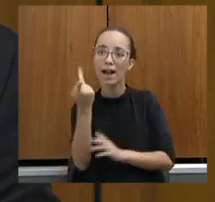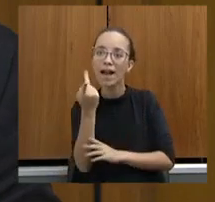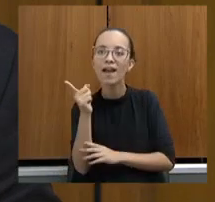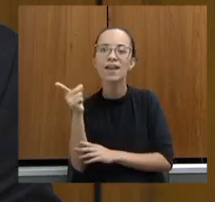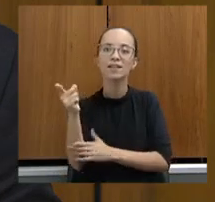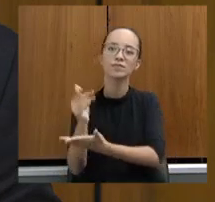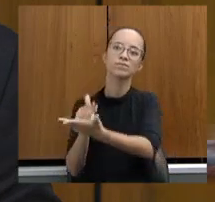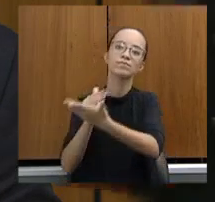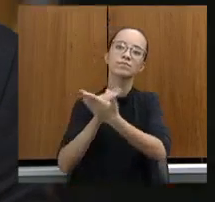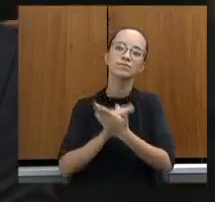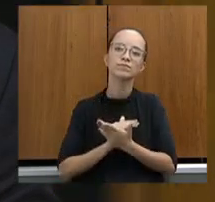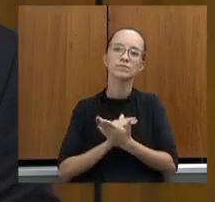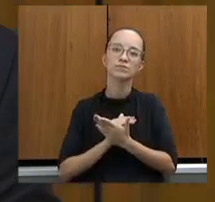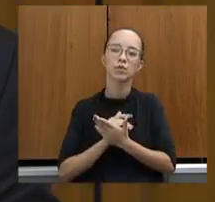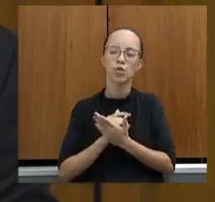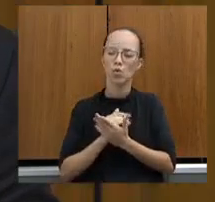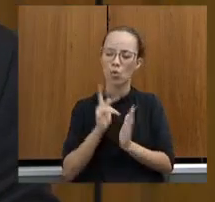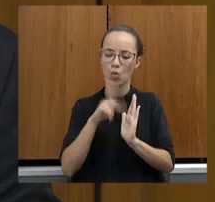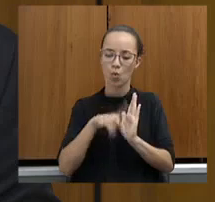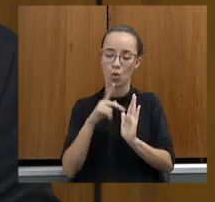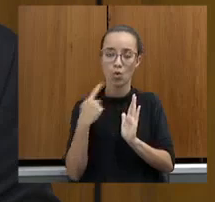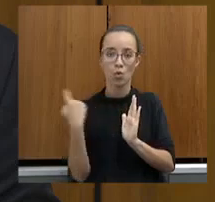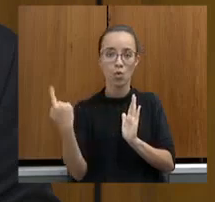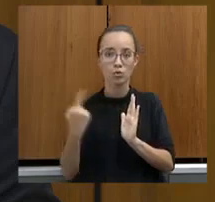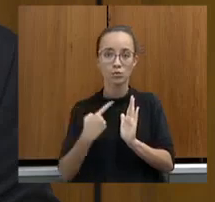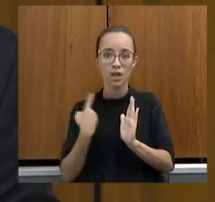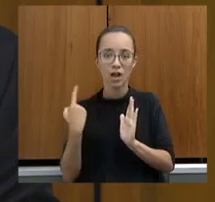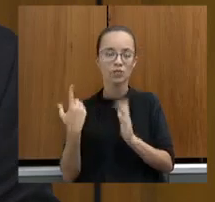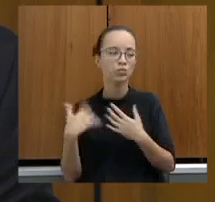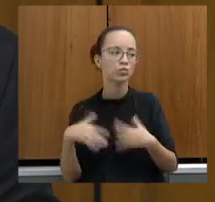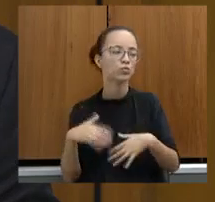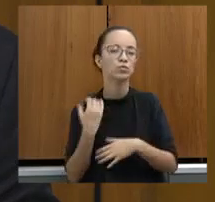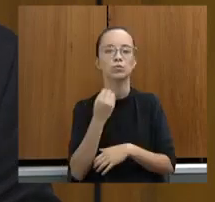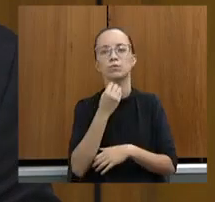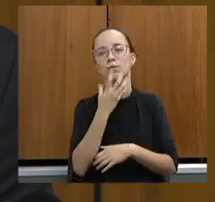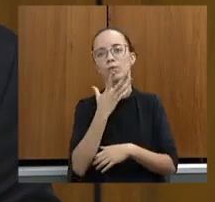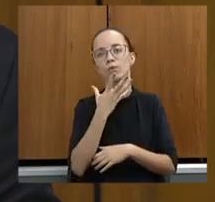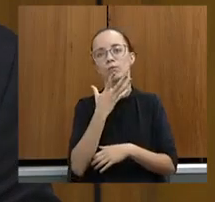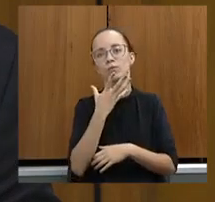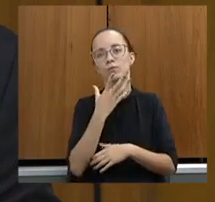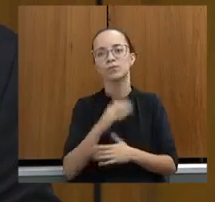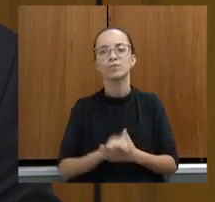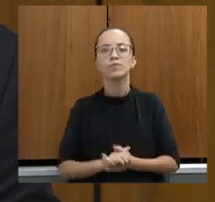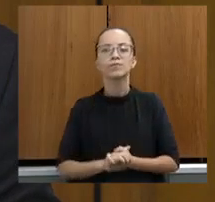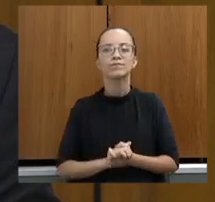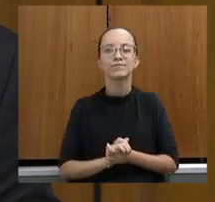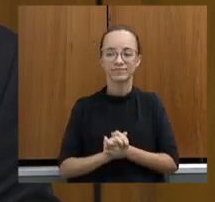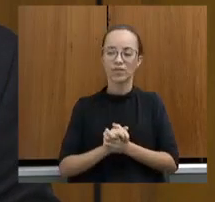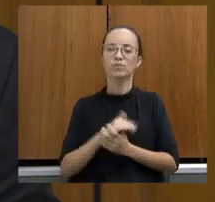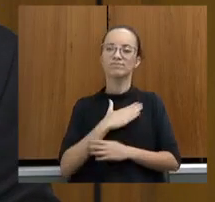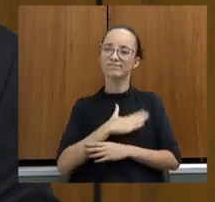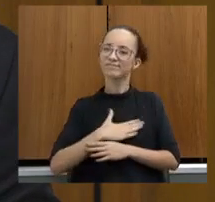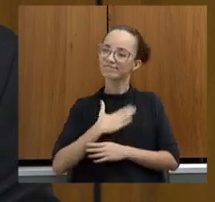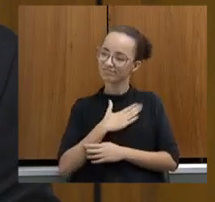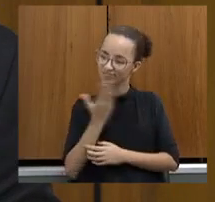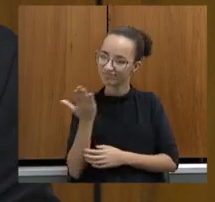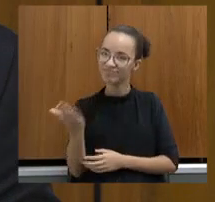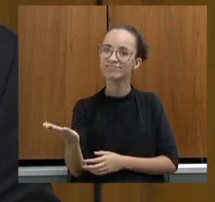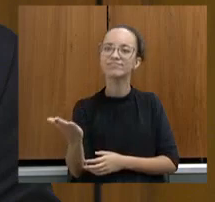por causa dela não nosso plano era bom demais foi por minha culpa não foi culpa dela muito querida